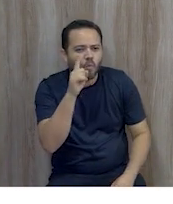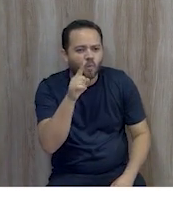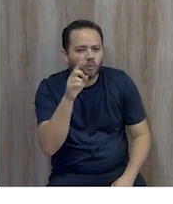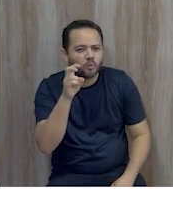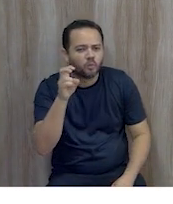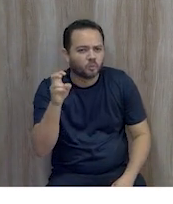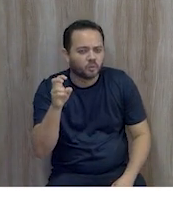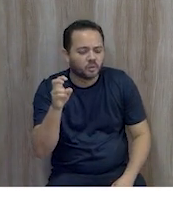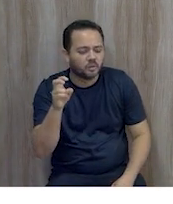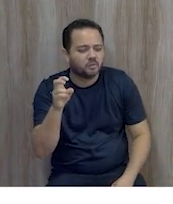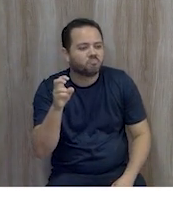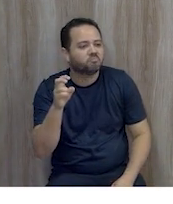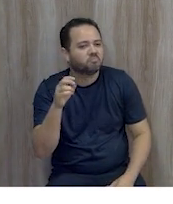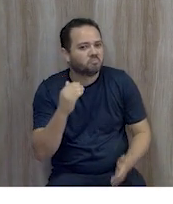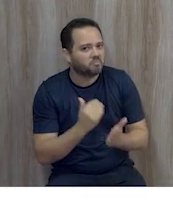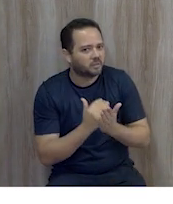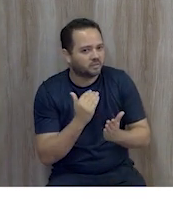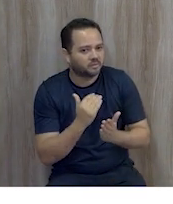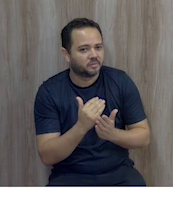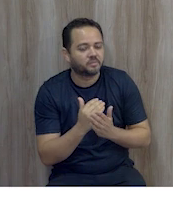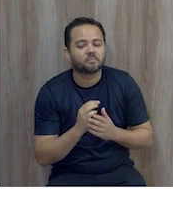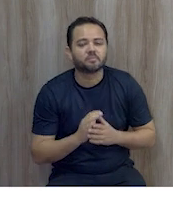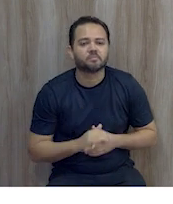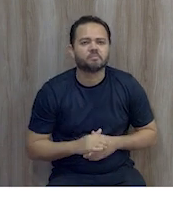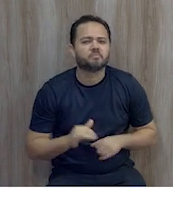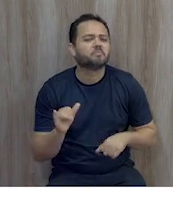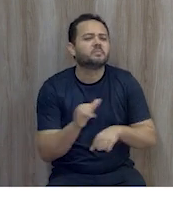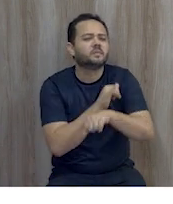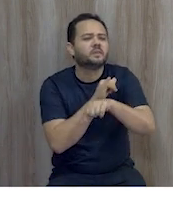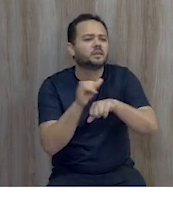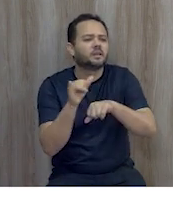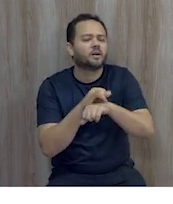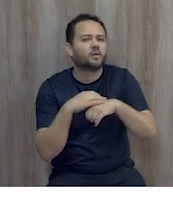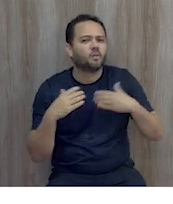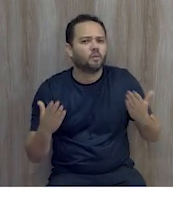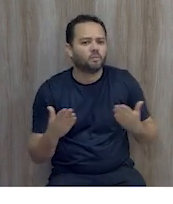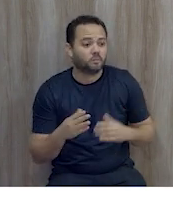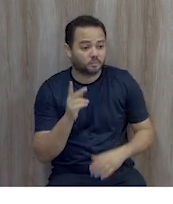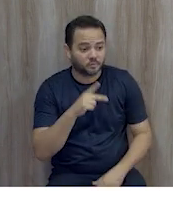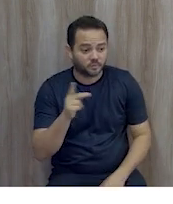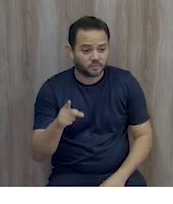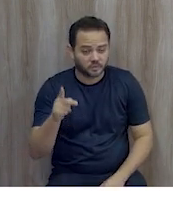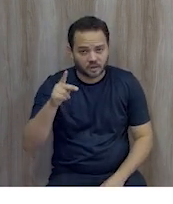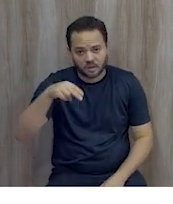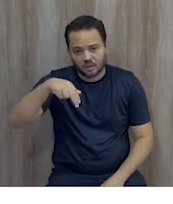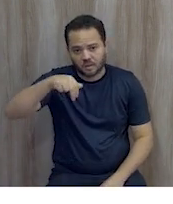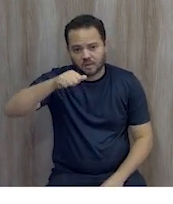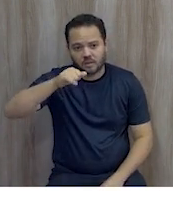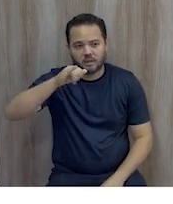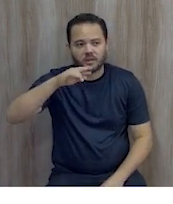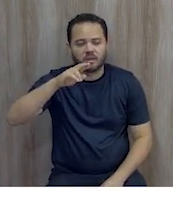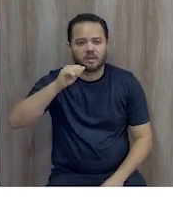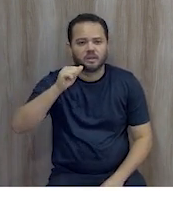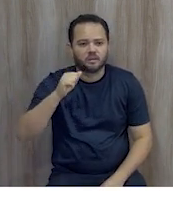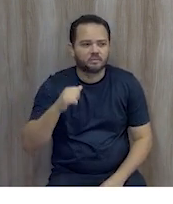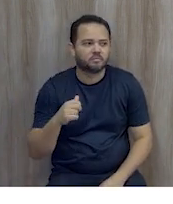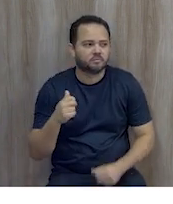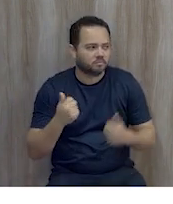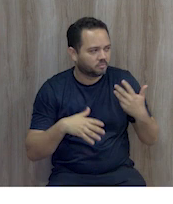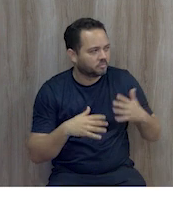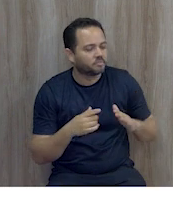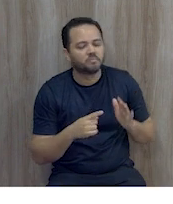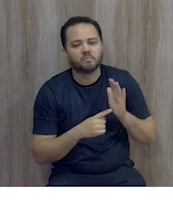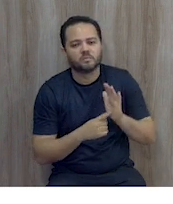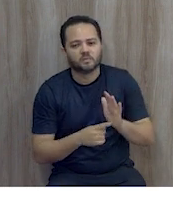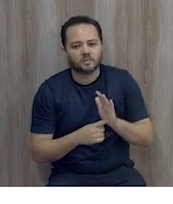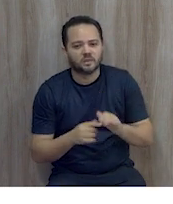E aí, voltando um pouquinho para a questão da técnica, né? A professora Naira mostrou as técnicas com abertura de retalho para